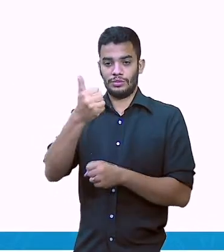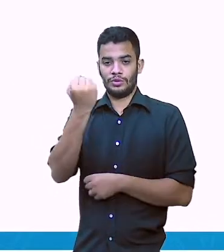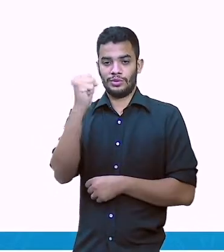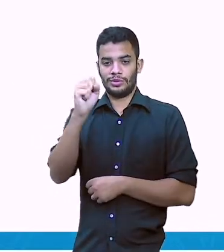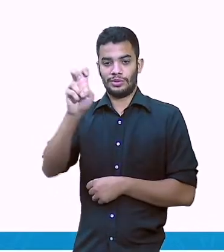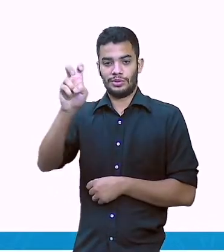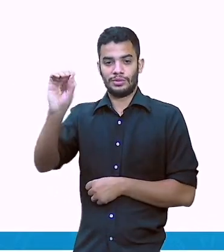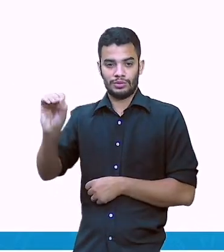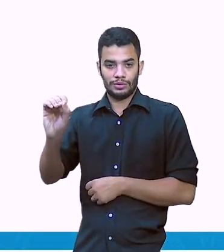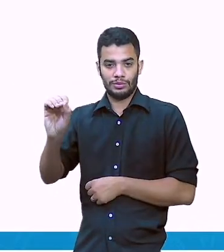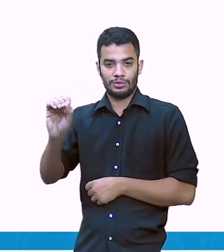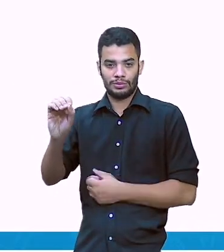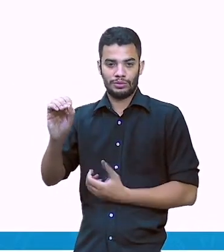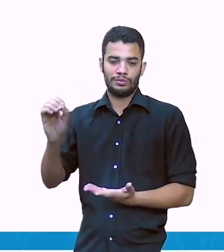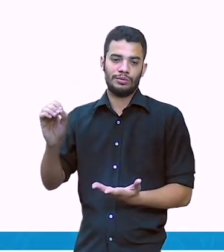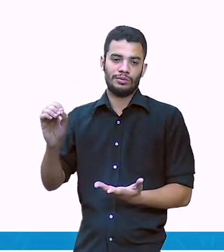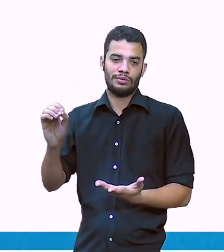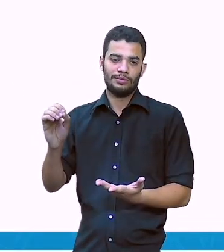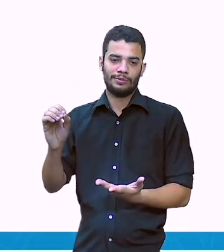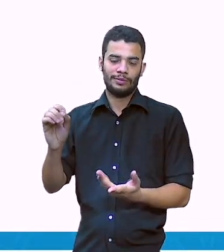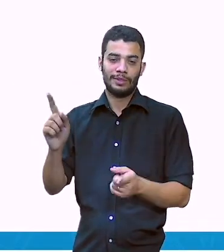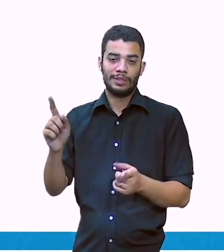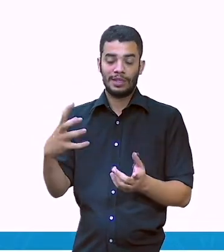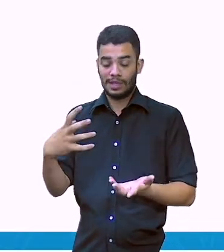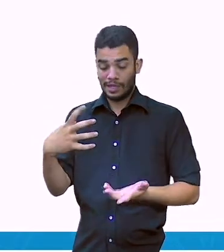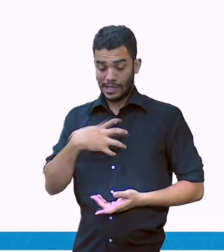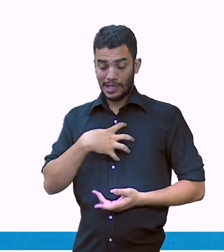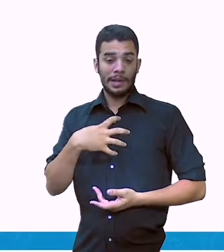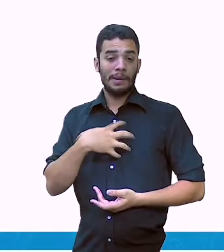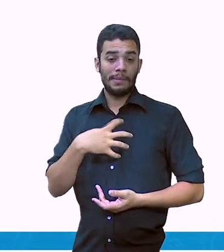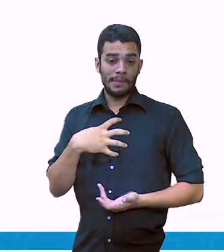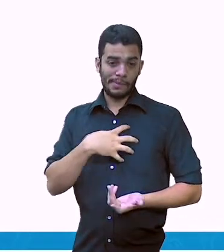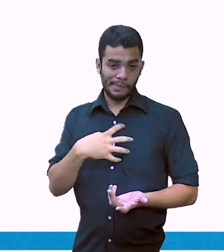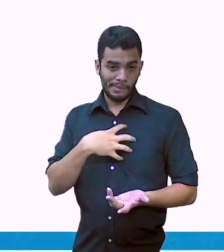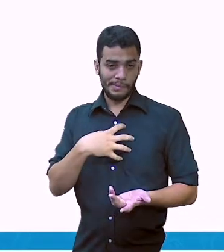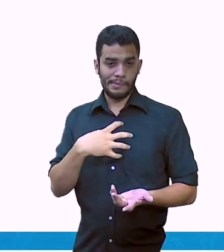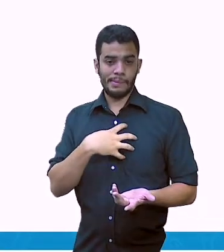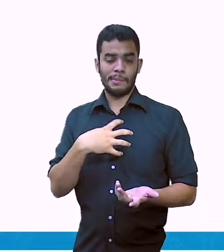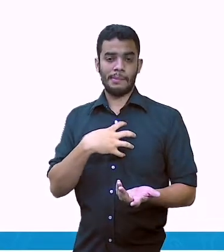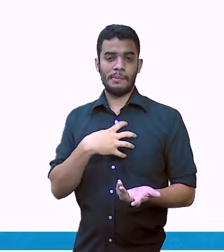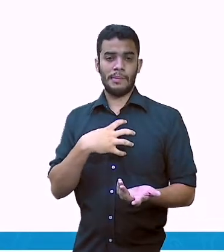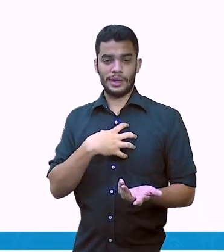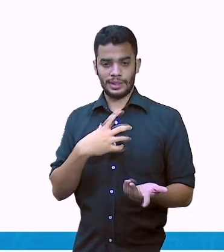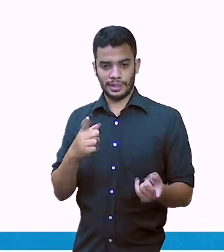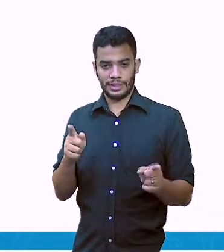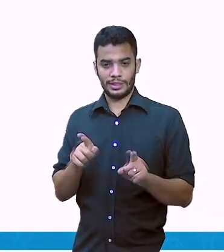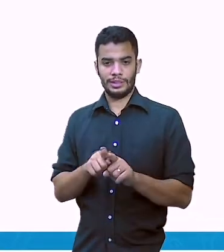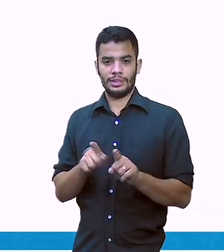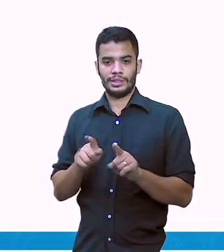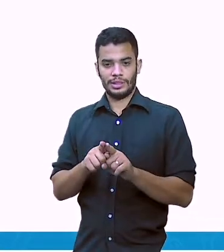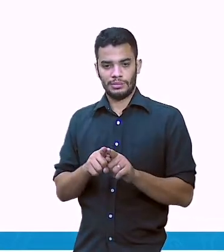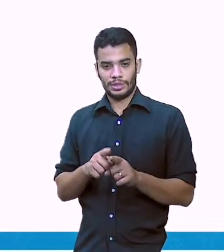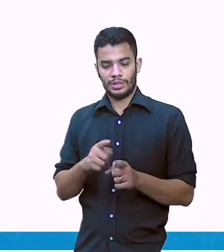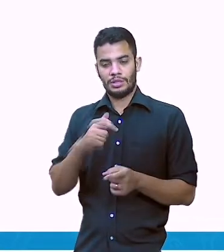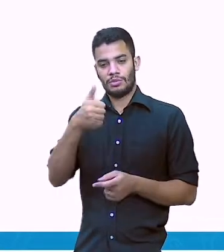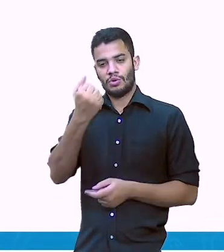Bahia ao São Francisco, 1860. Santos a Jundiaí,